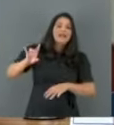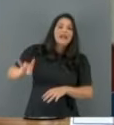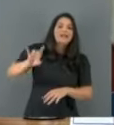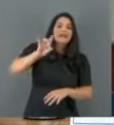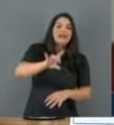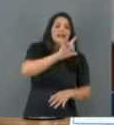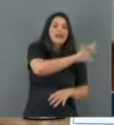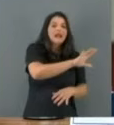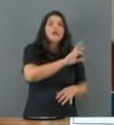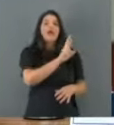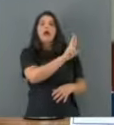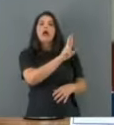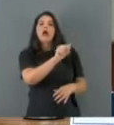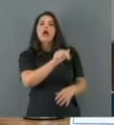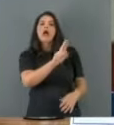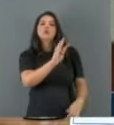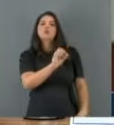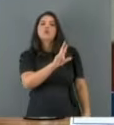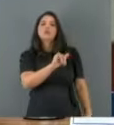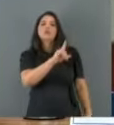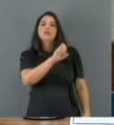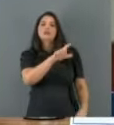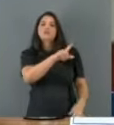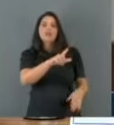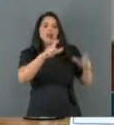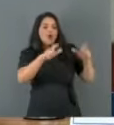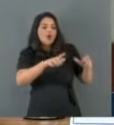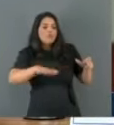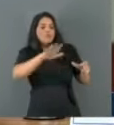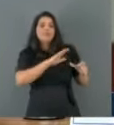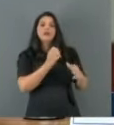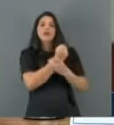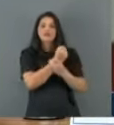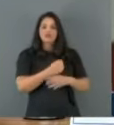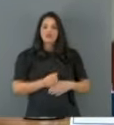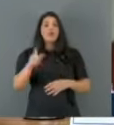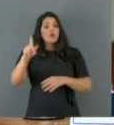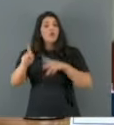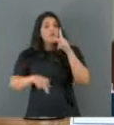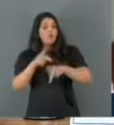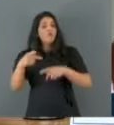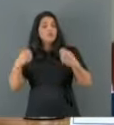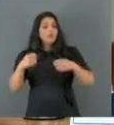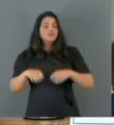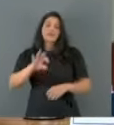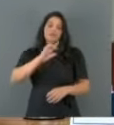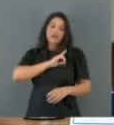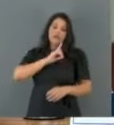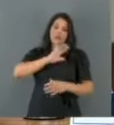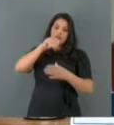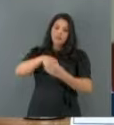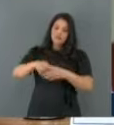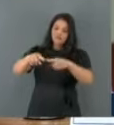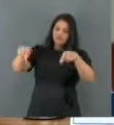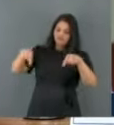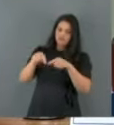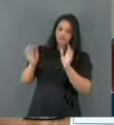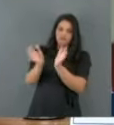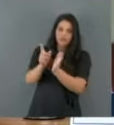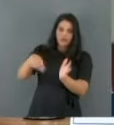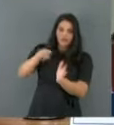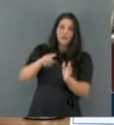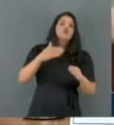autoridade tem uma esfera bem precisa de atuação. Essa é uma garantia do cidadão. O delegado atua dentro de uma circunscrição, o juiz